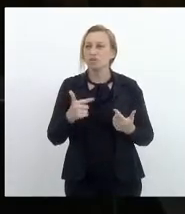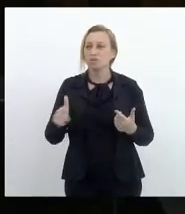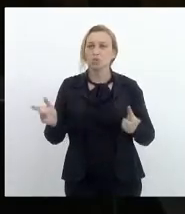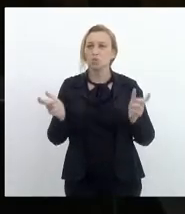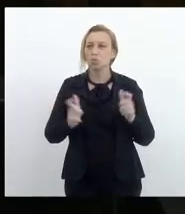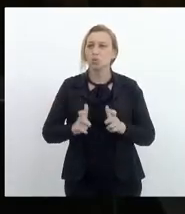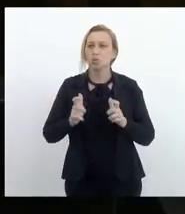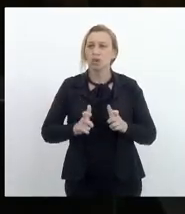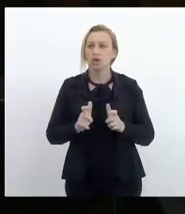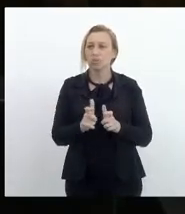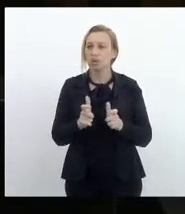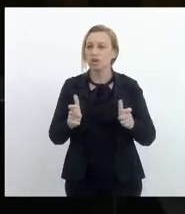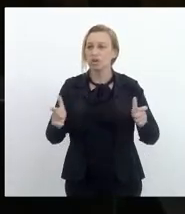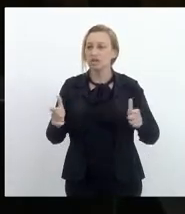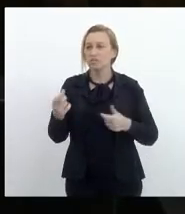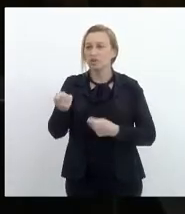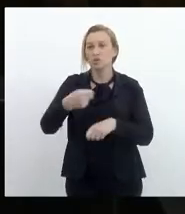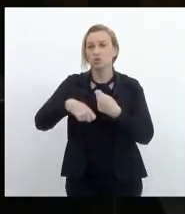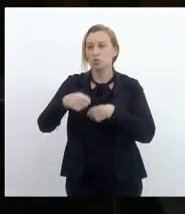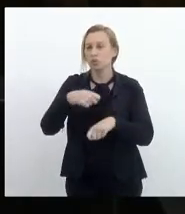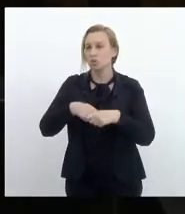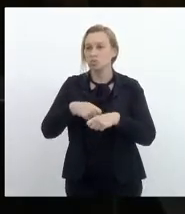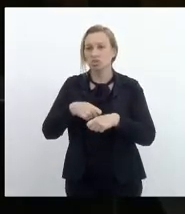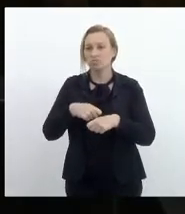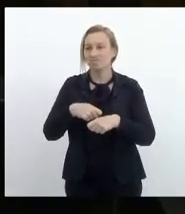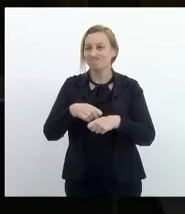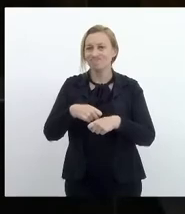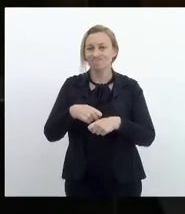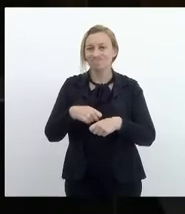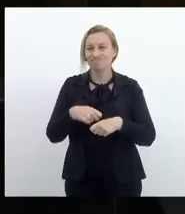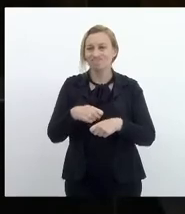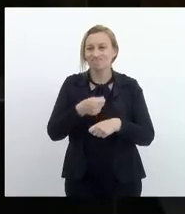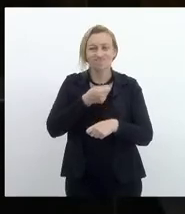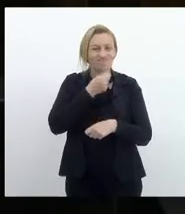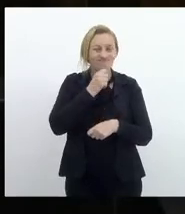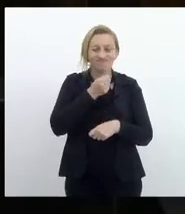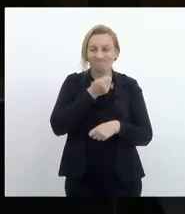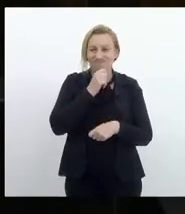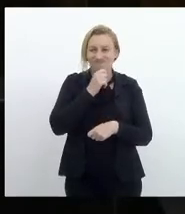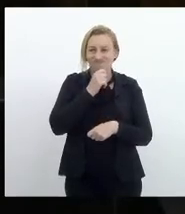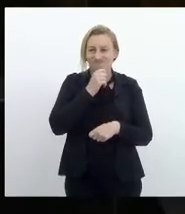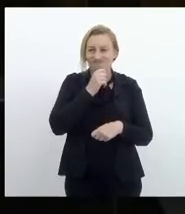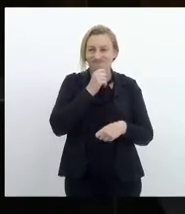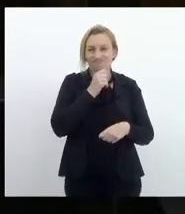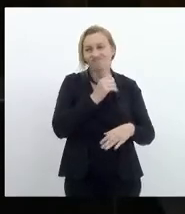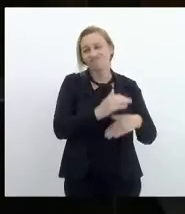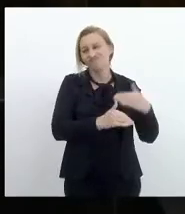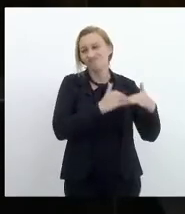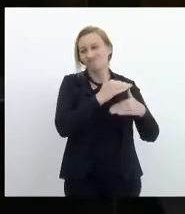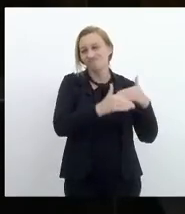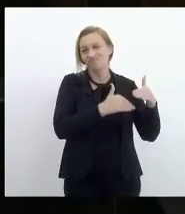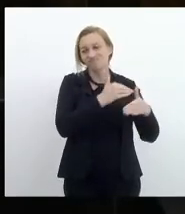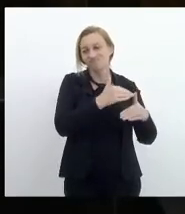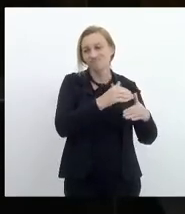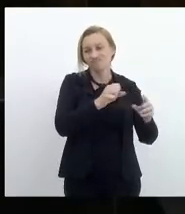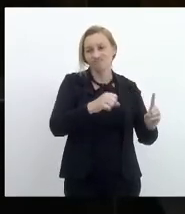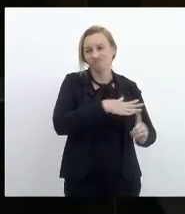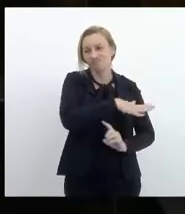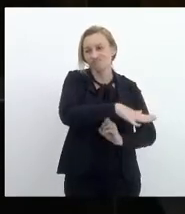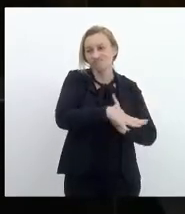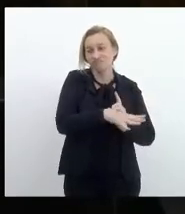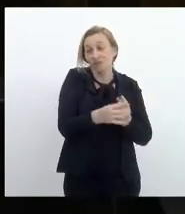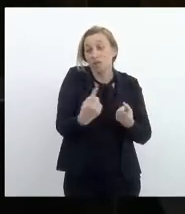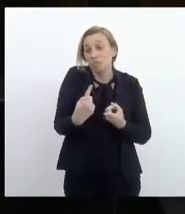pro e crescimento econômico e nem tão-pouco por Desenvolvimento Social